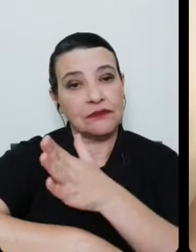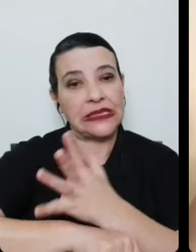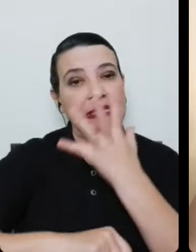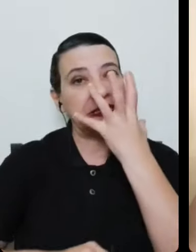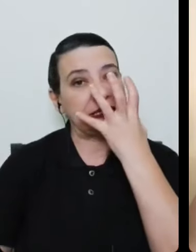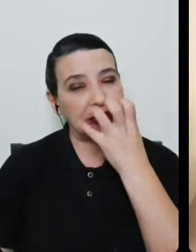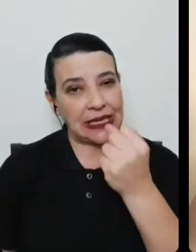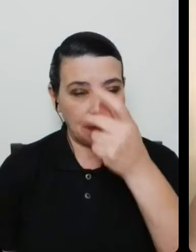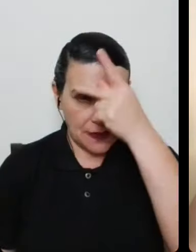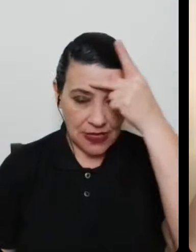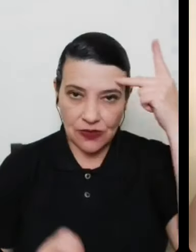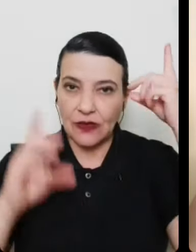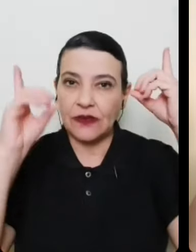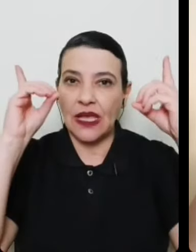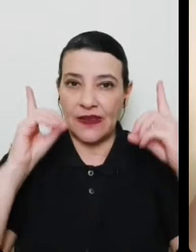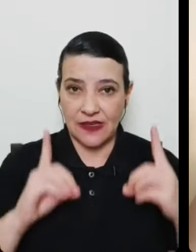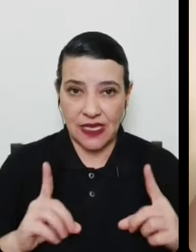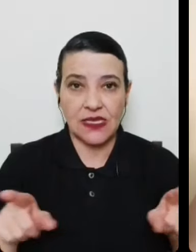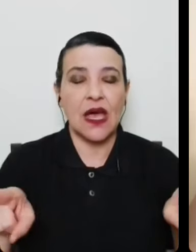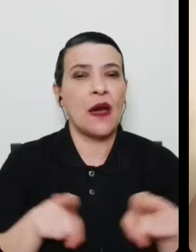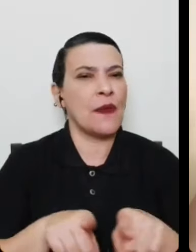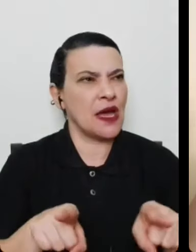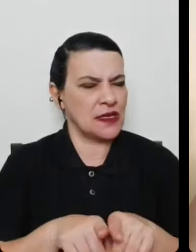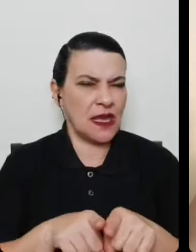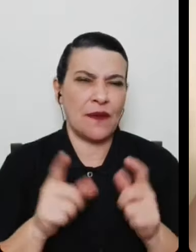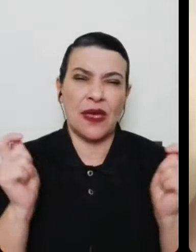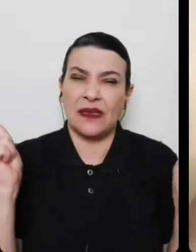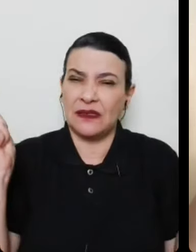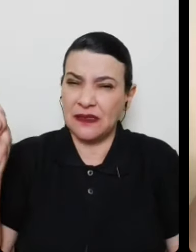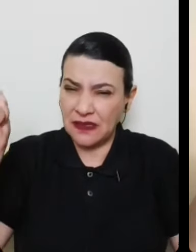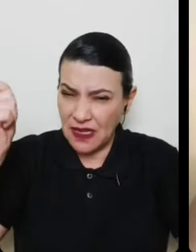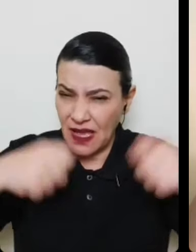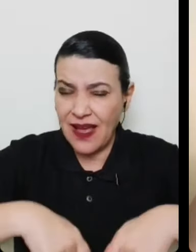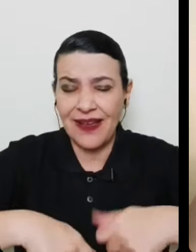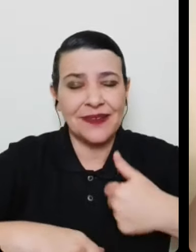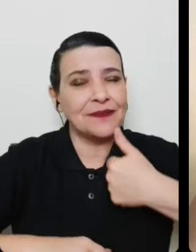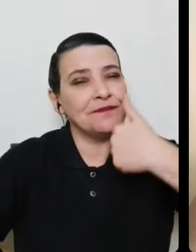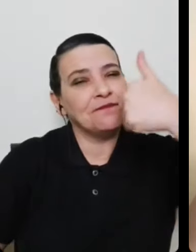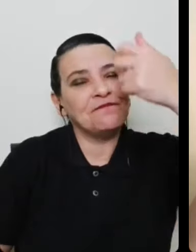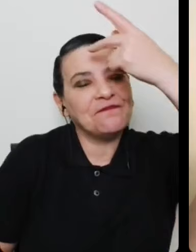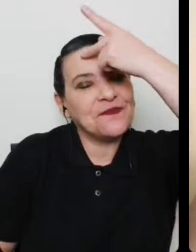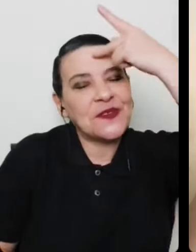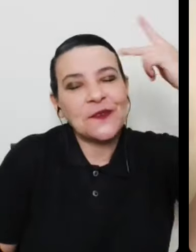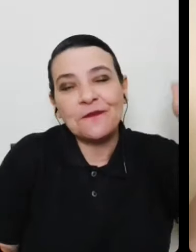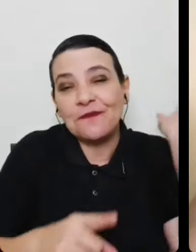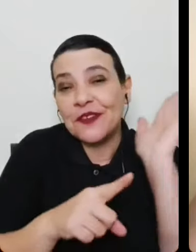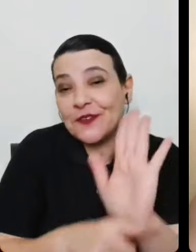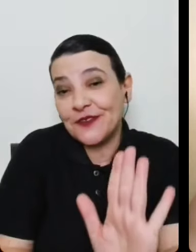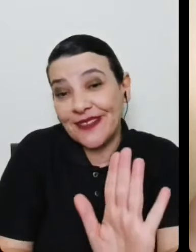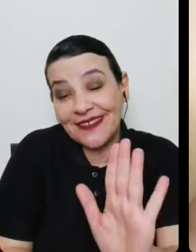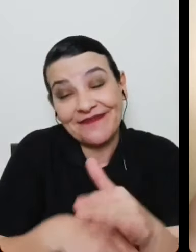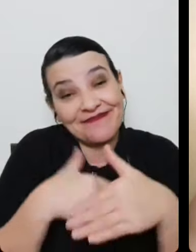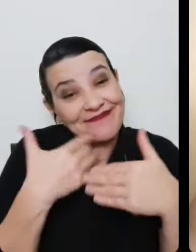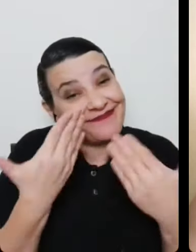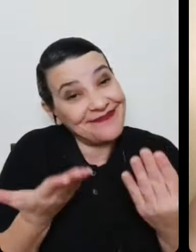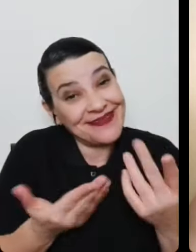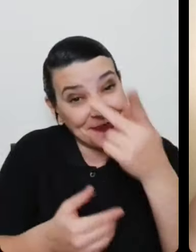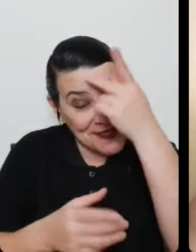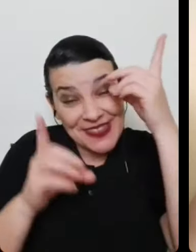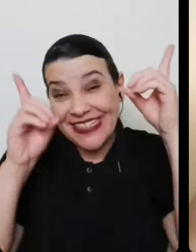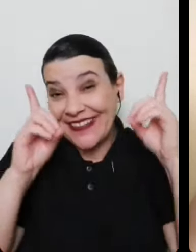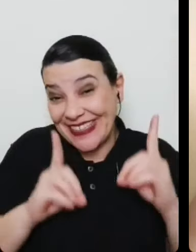com deficiência. Mas é possível, e as melhores pessoas para ajudar nesse processo são as próprias pessoas com